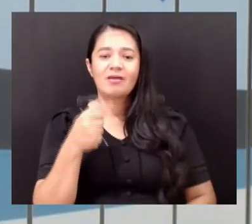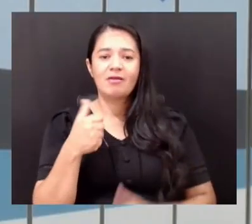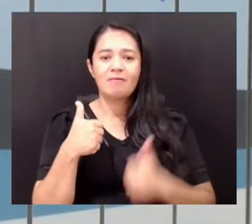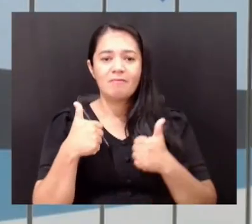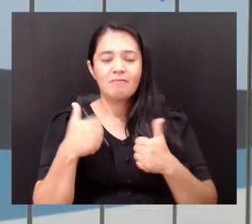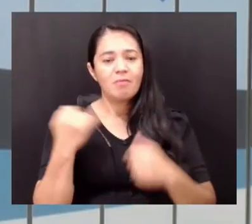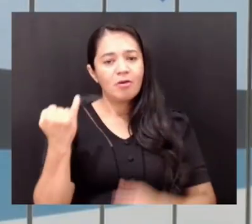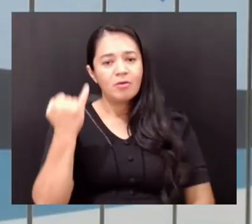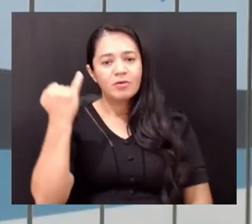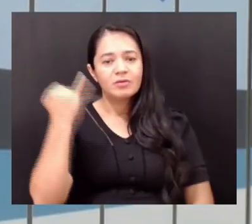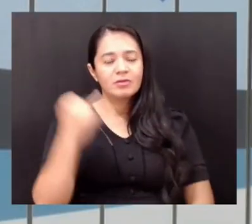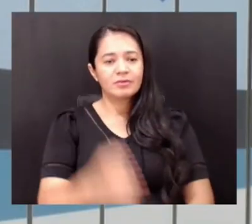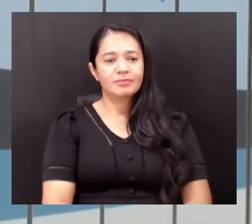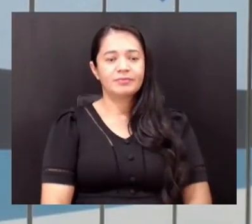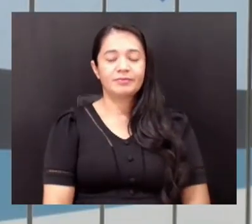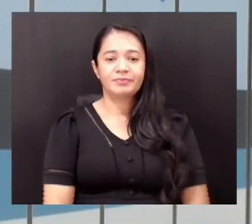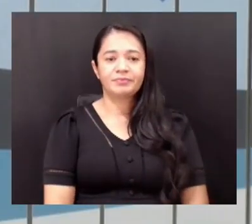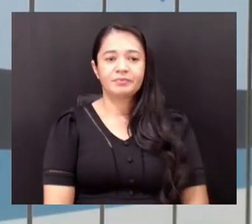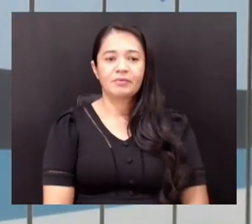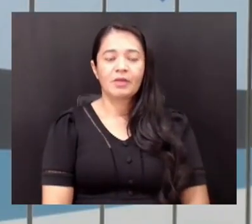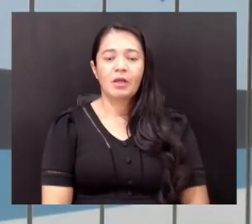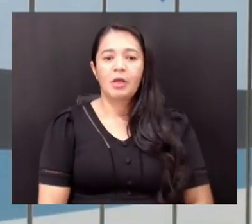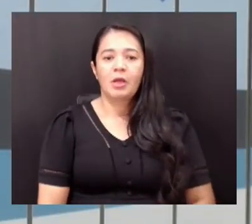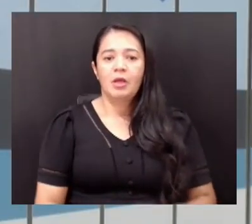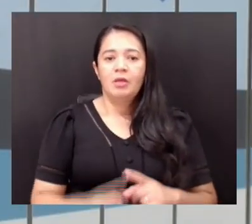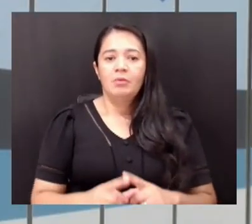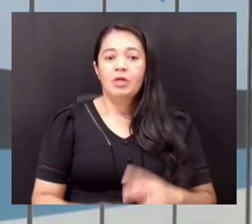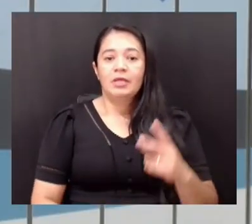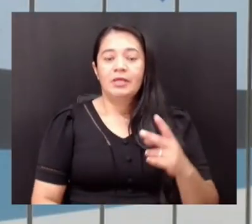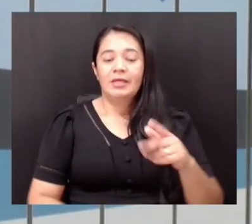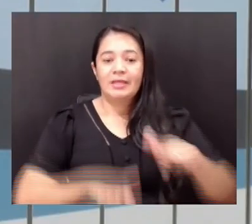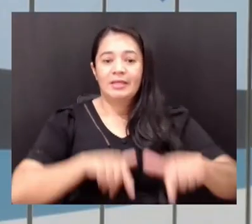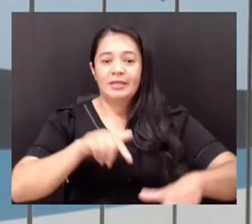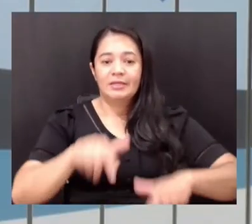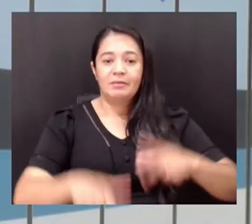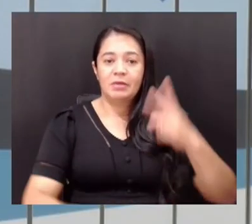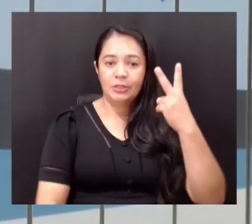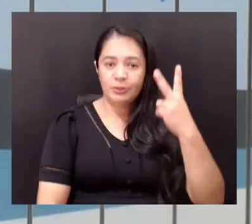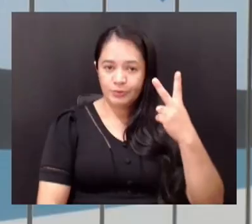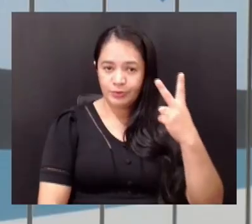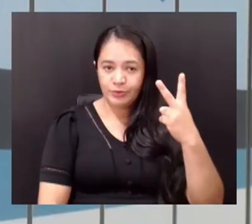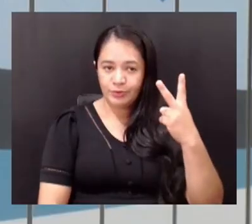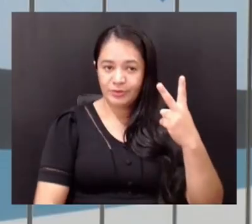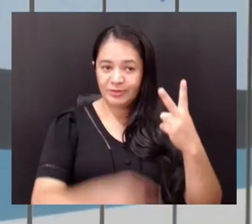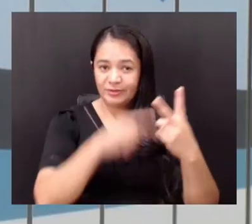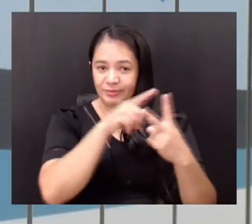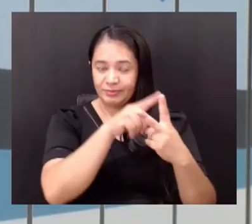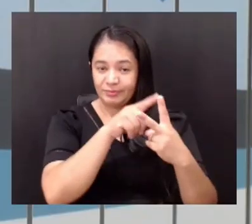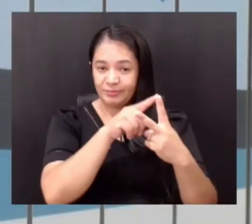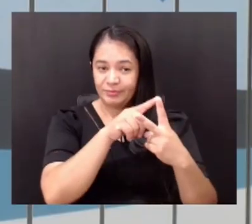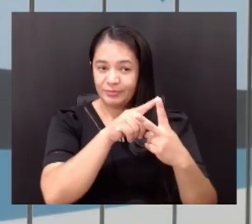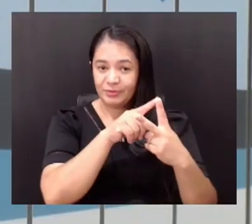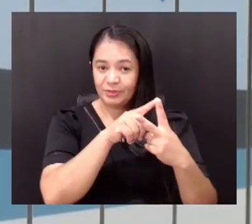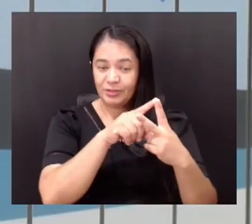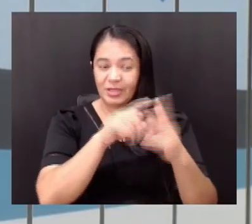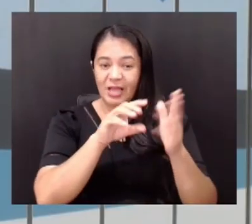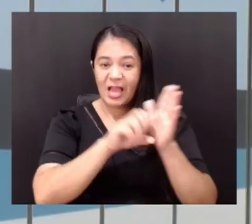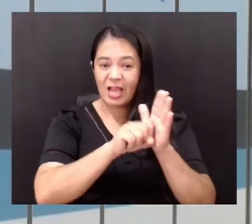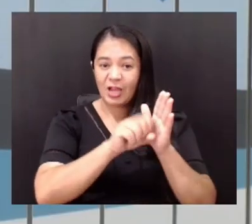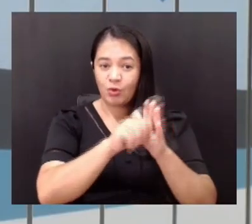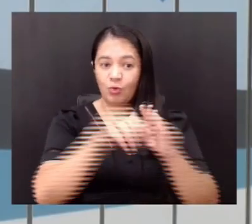2 trabalhos muito significantes no mundo. Um foi feito pela Google, que chama o Projeto